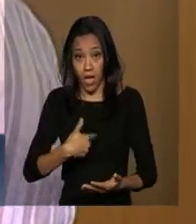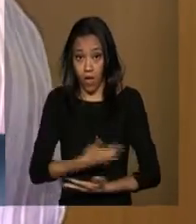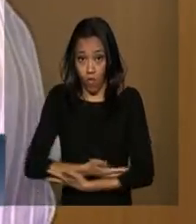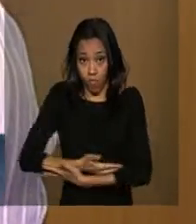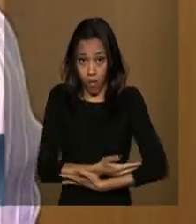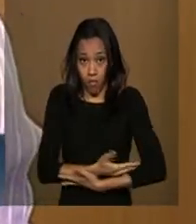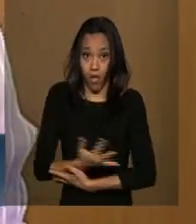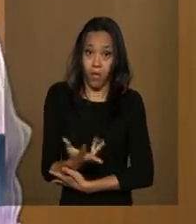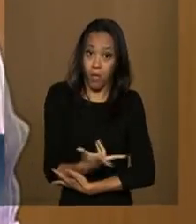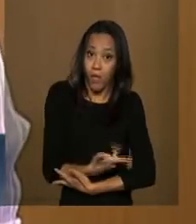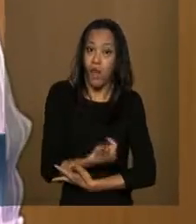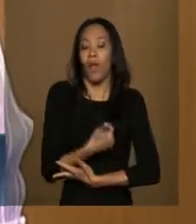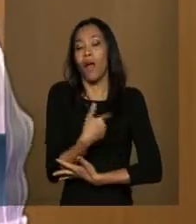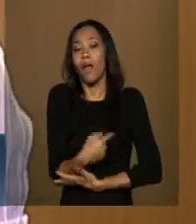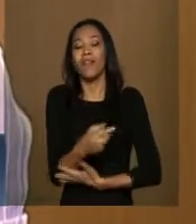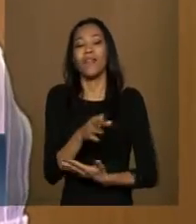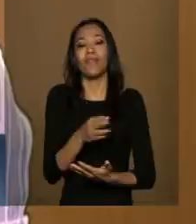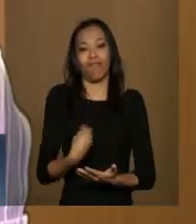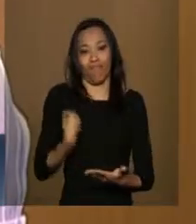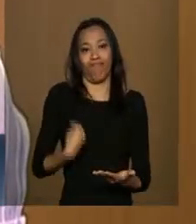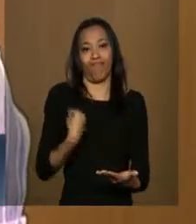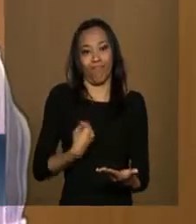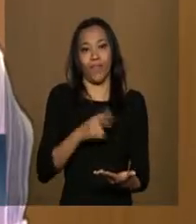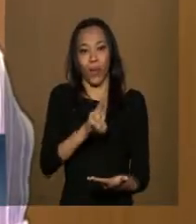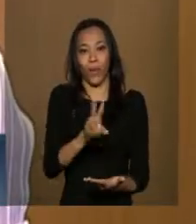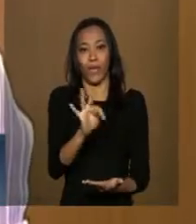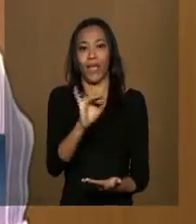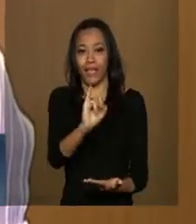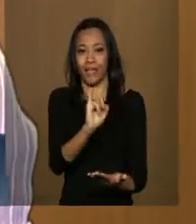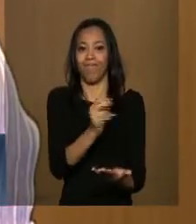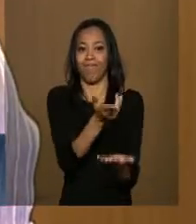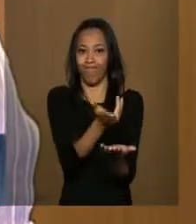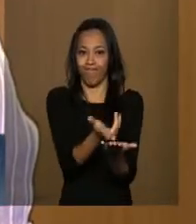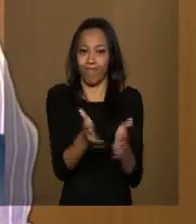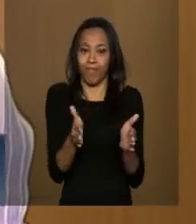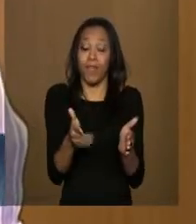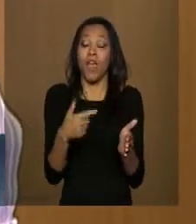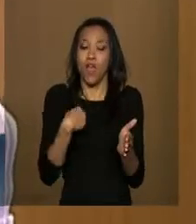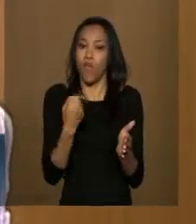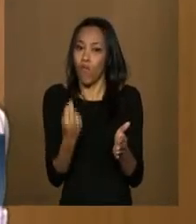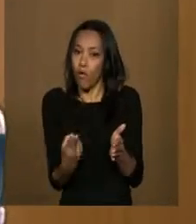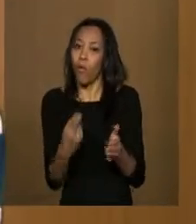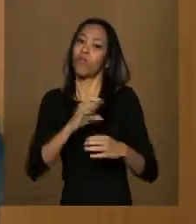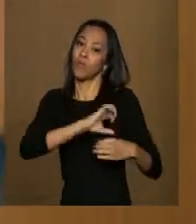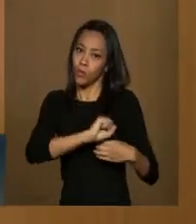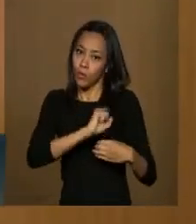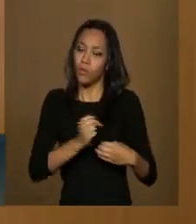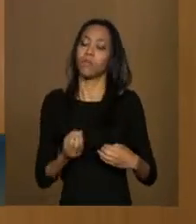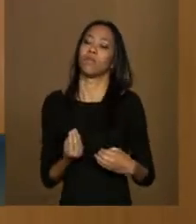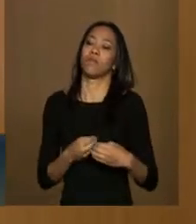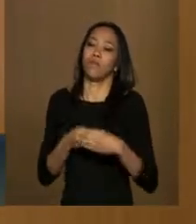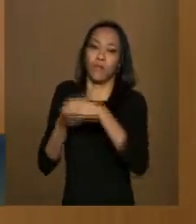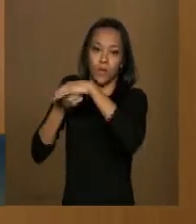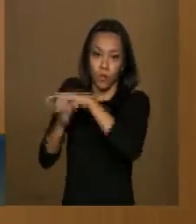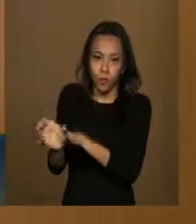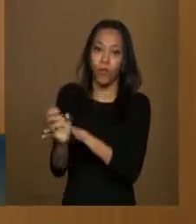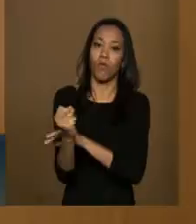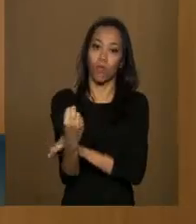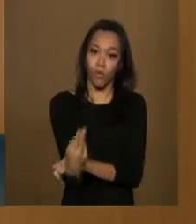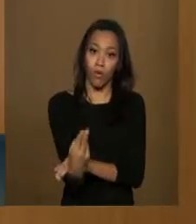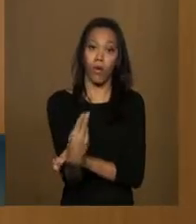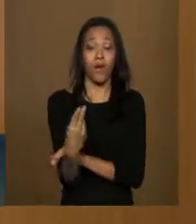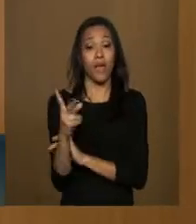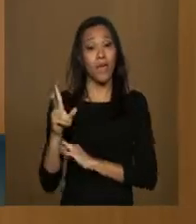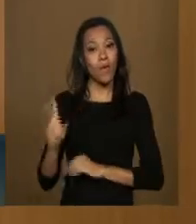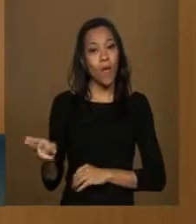gente sair da UTI, eu pretendo e vou ser uma doadora, né? Porque, como a